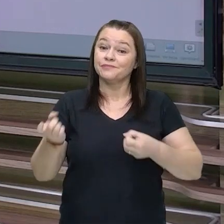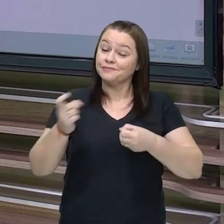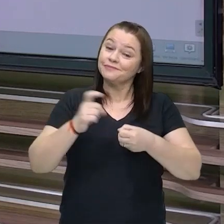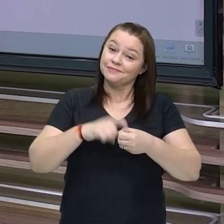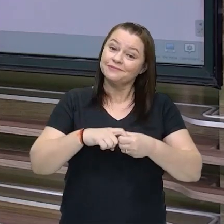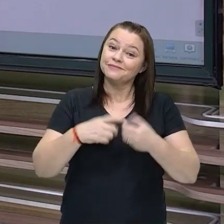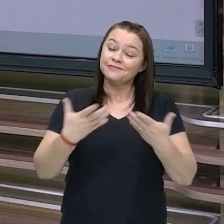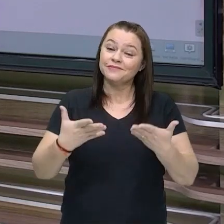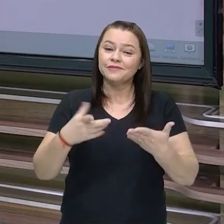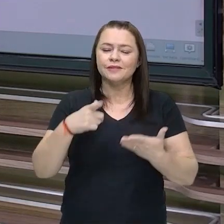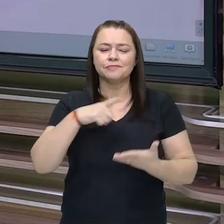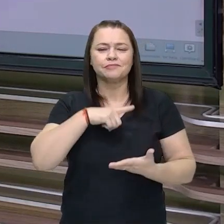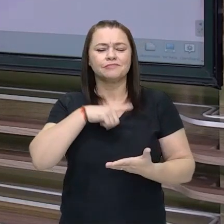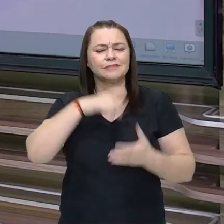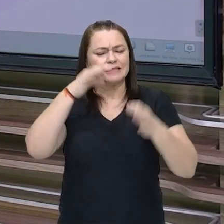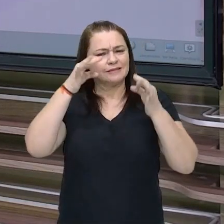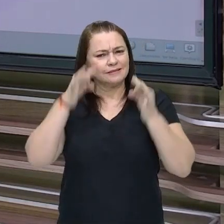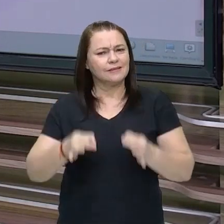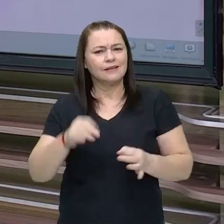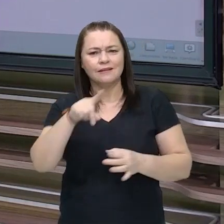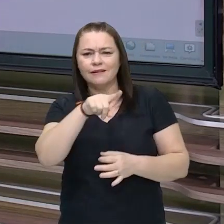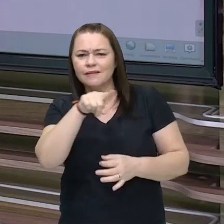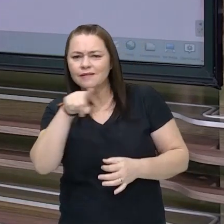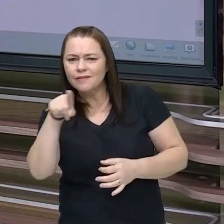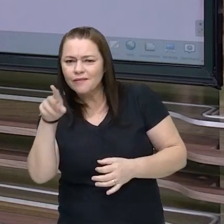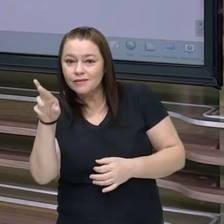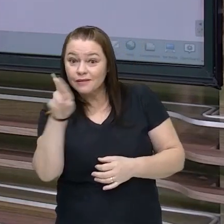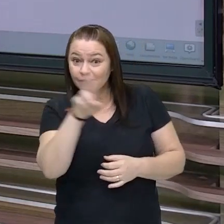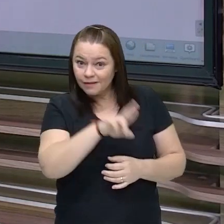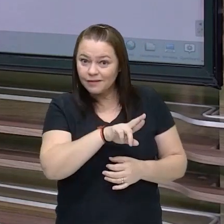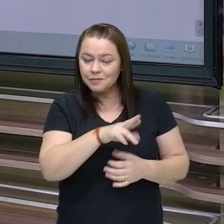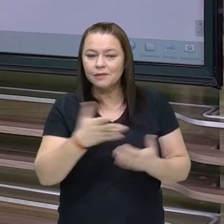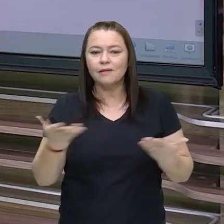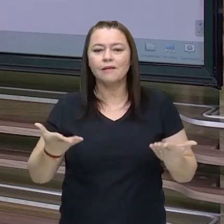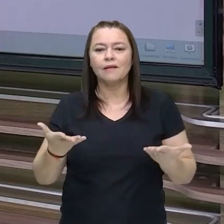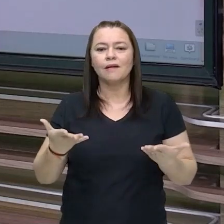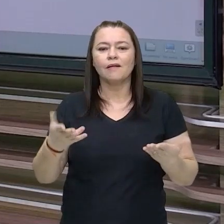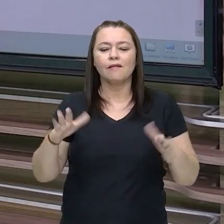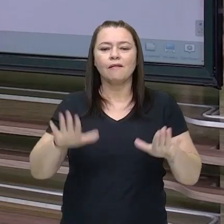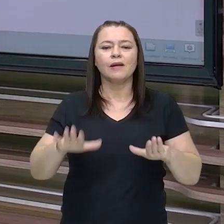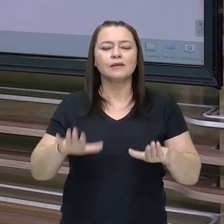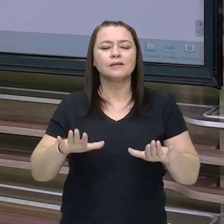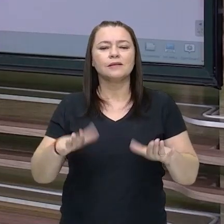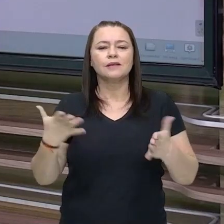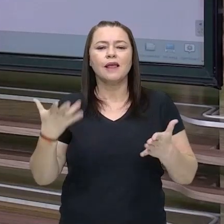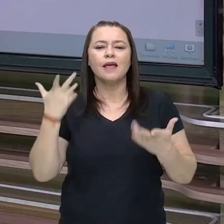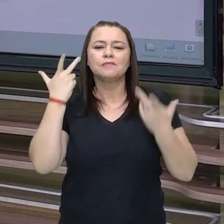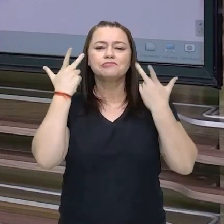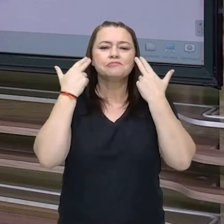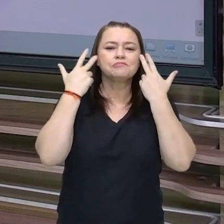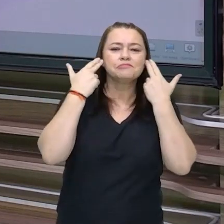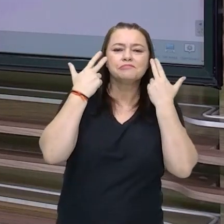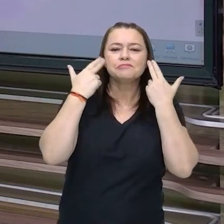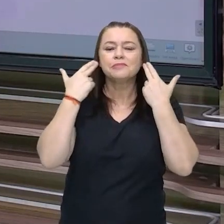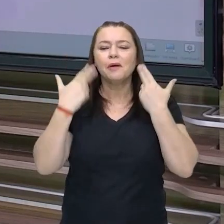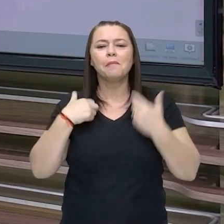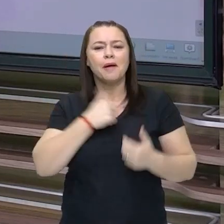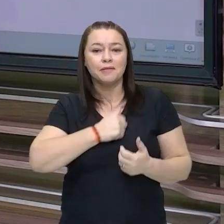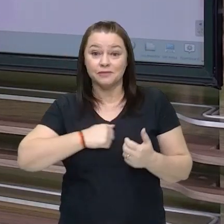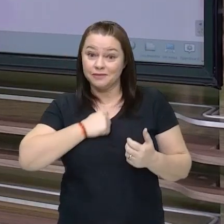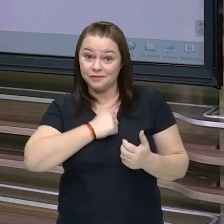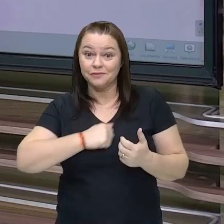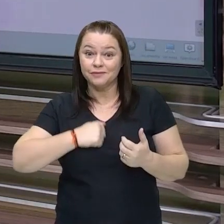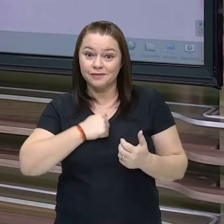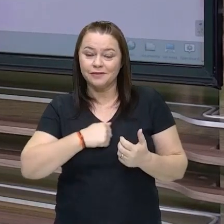Voltamos, tenho certeza que vocês já responderam. Agora estamos aqui no nosso cenário clássico, que tinha já aluno com saudades,